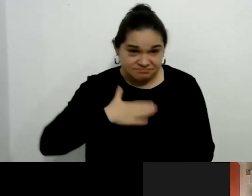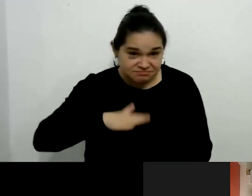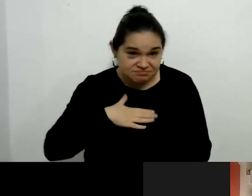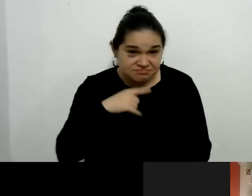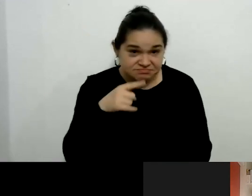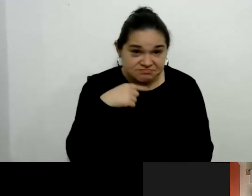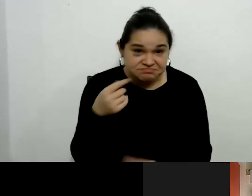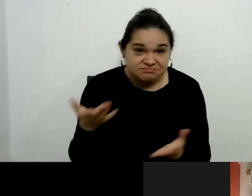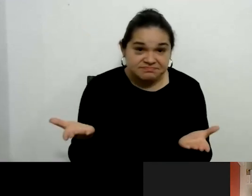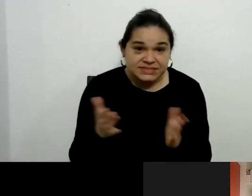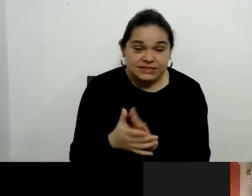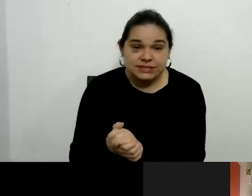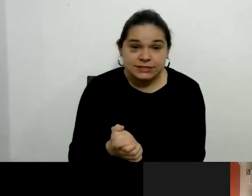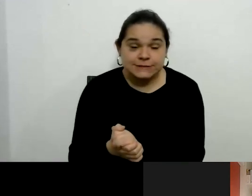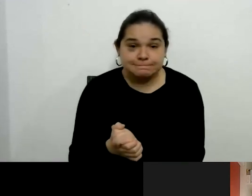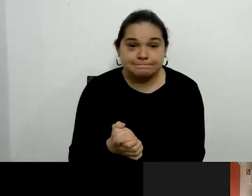dúvidas?